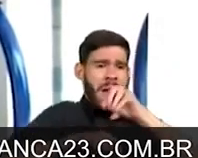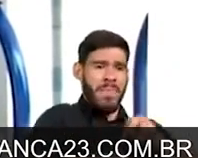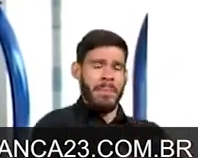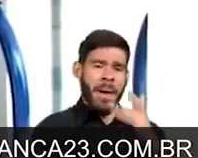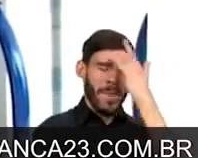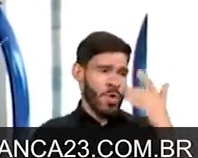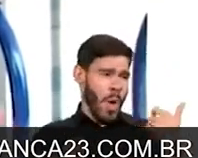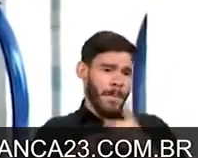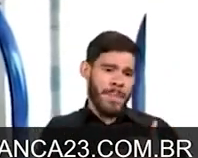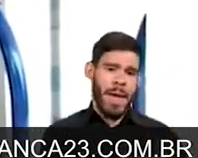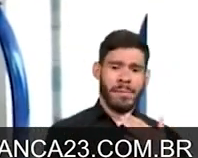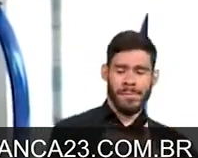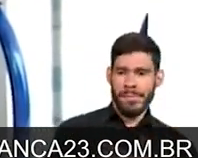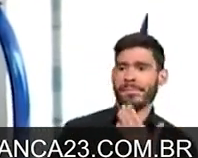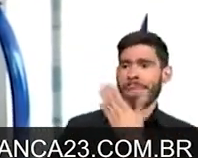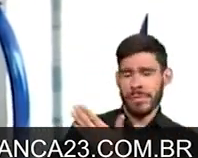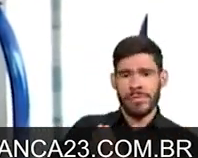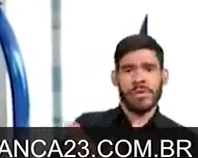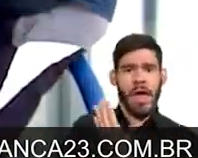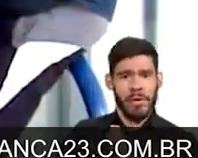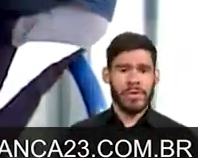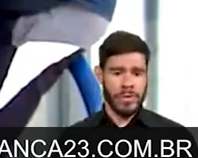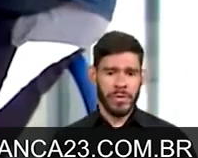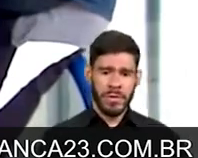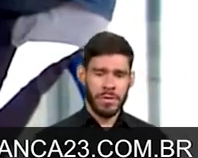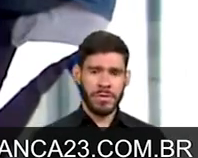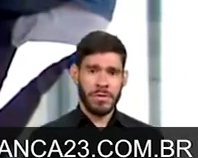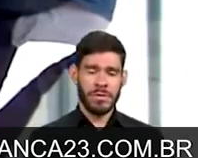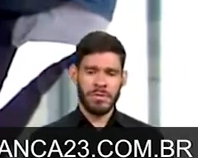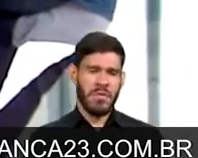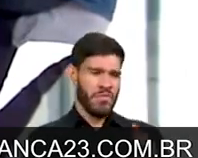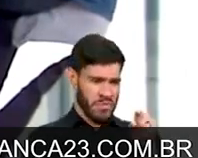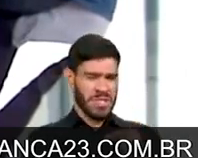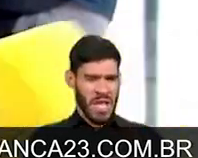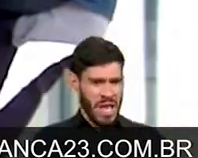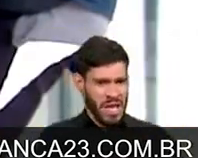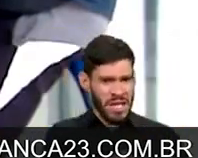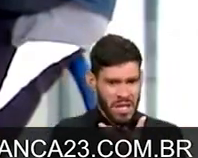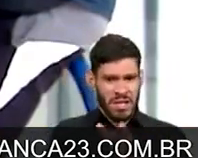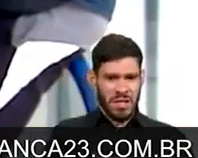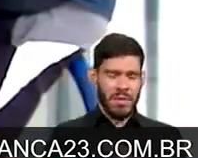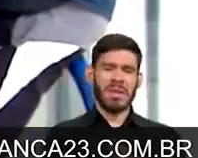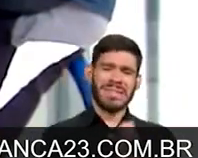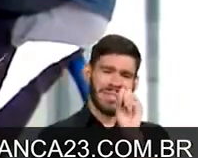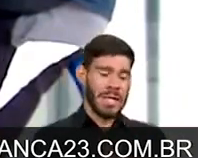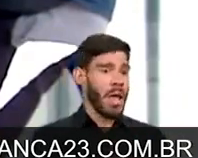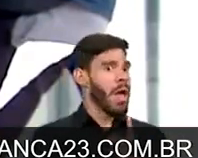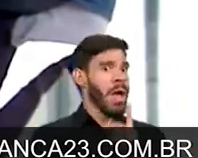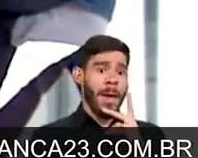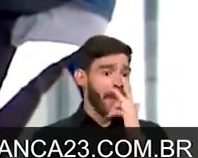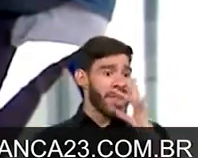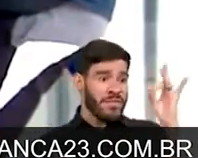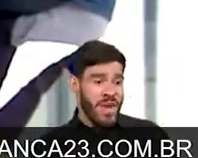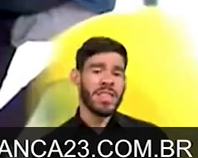próximas, para enfim clicar, para pedir ajuda em relação a dinheiro. Mas vocês chegaram a transferir dinheiro? Sim, sim, porque era muito real, era como se fosse